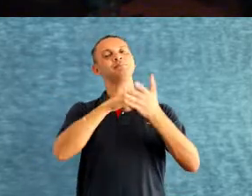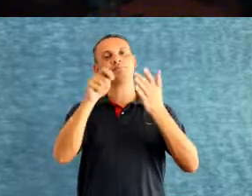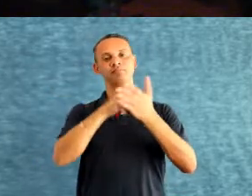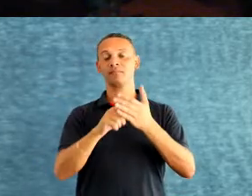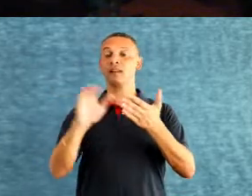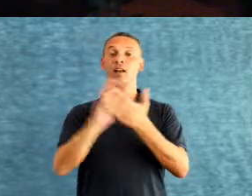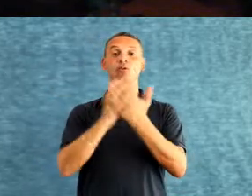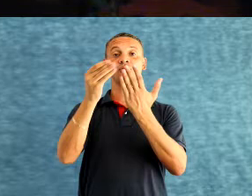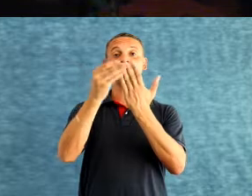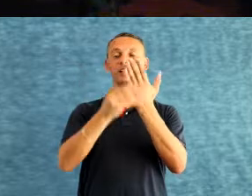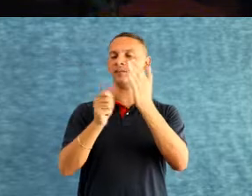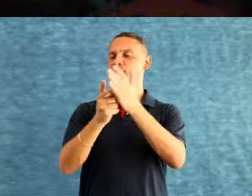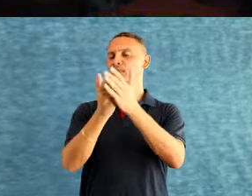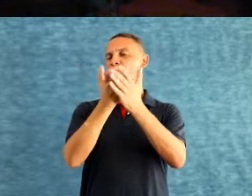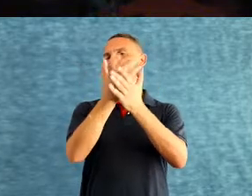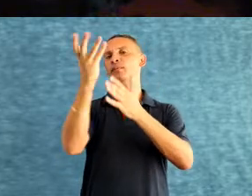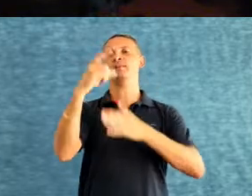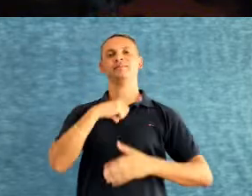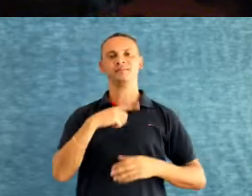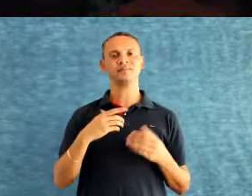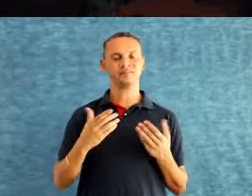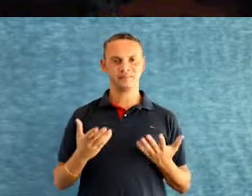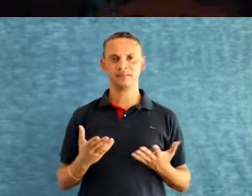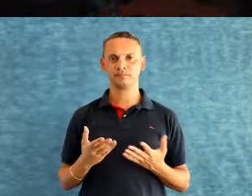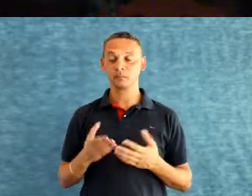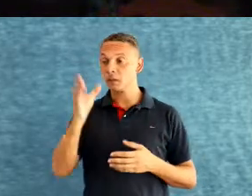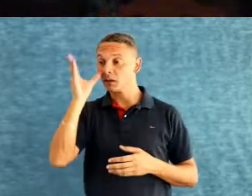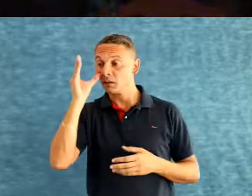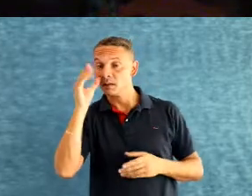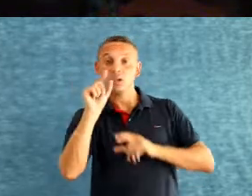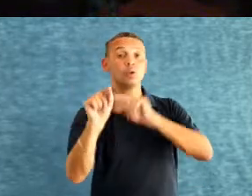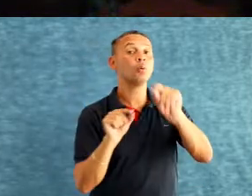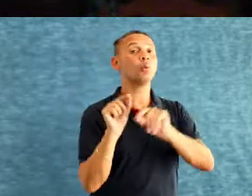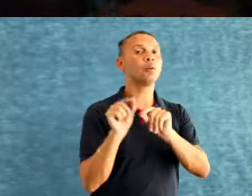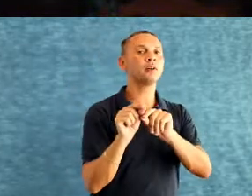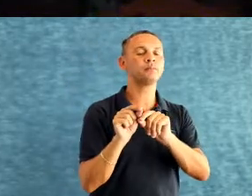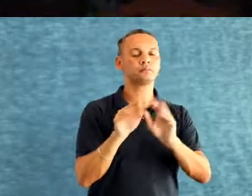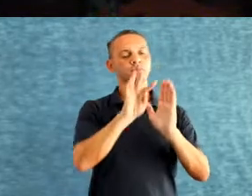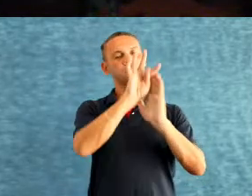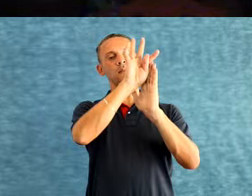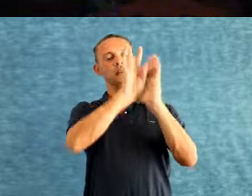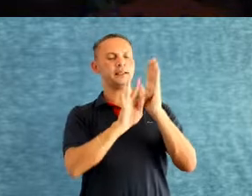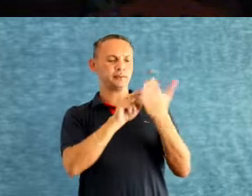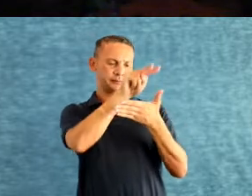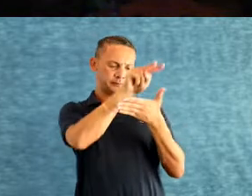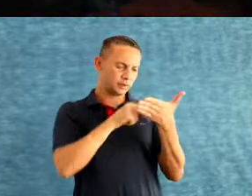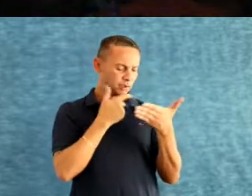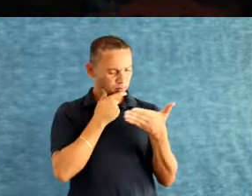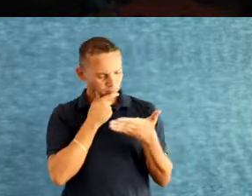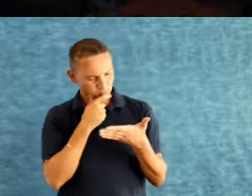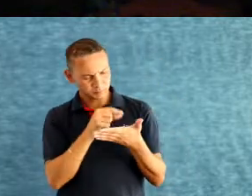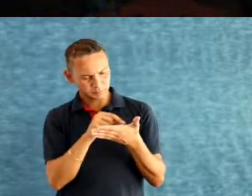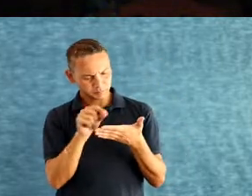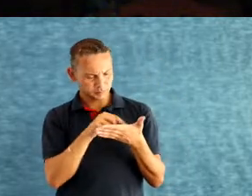edições, a maioria no exterior. E o que acho mais interessante, os textos realizam uma espécie de diálogo entre